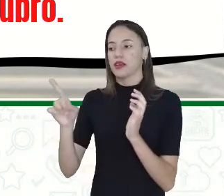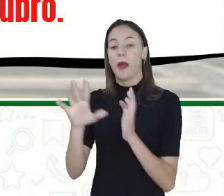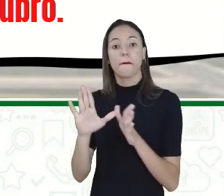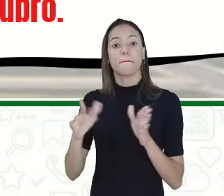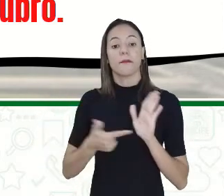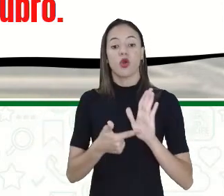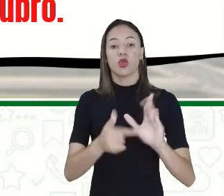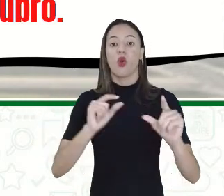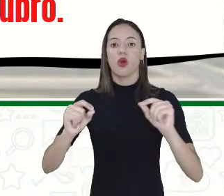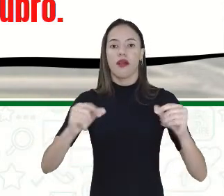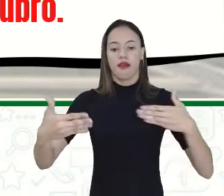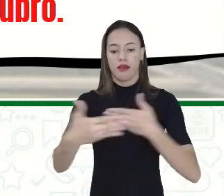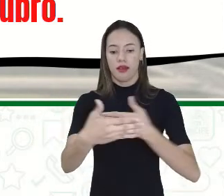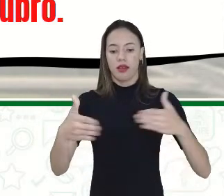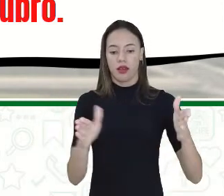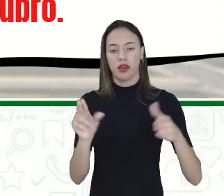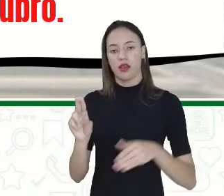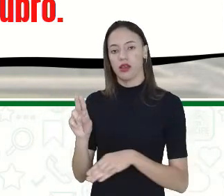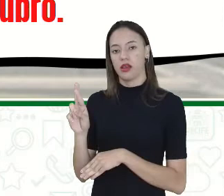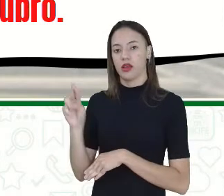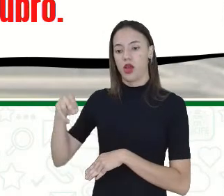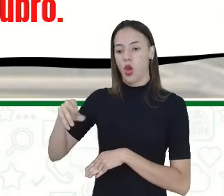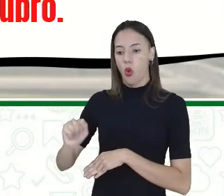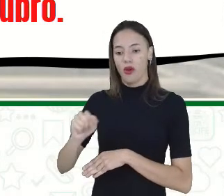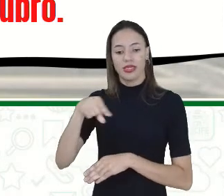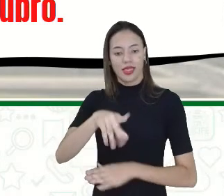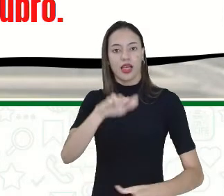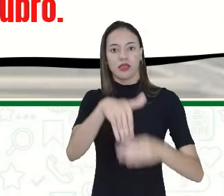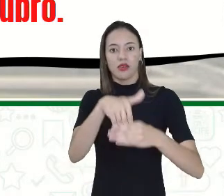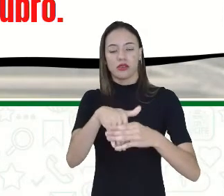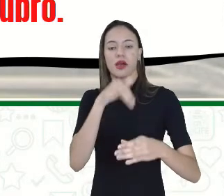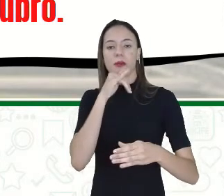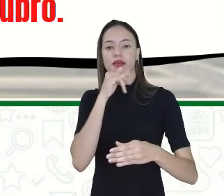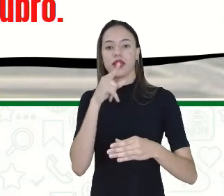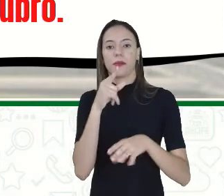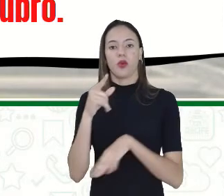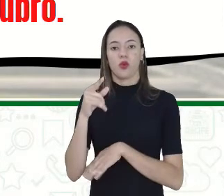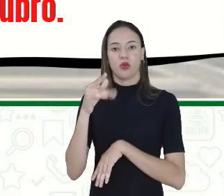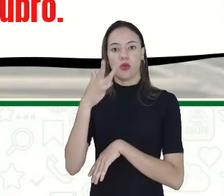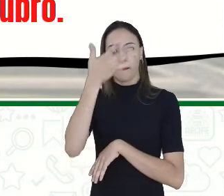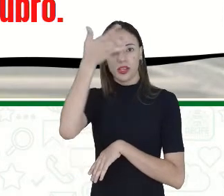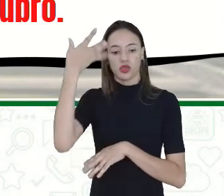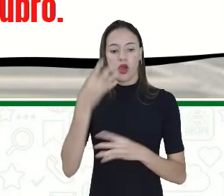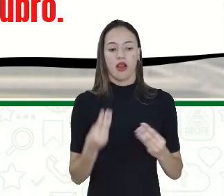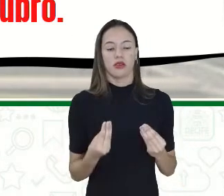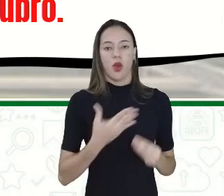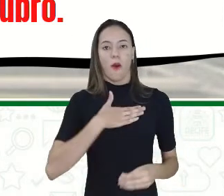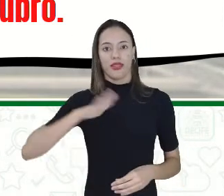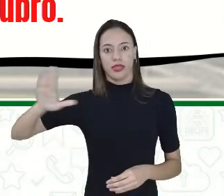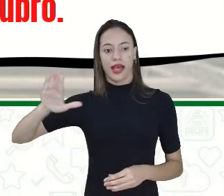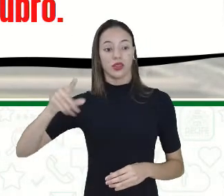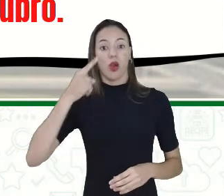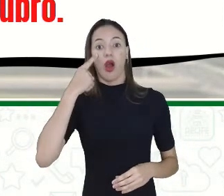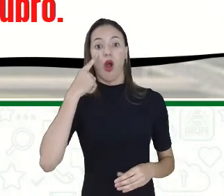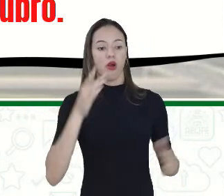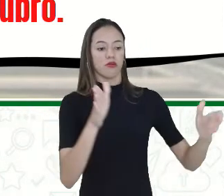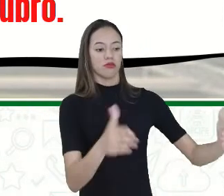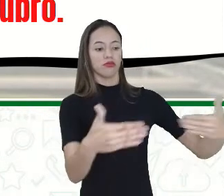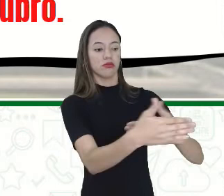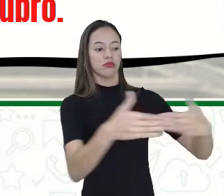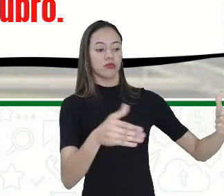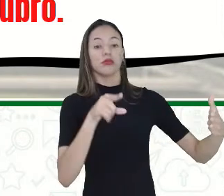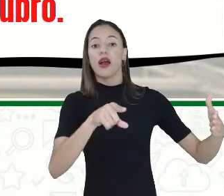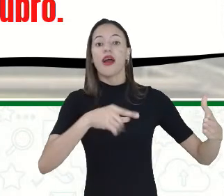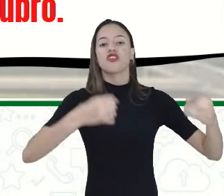né, um modelo de urna que foi distribuído por um candidato de uma determinada região para ensinar o pessoal a votar